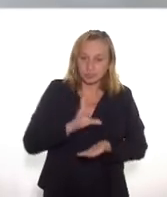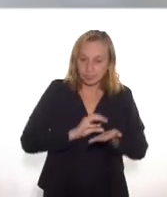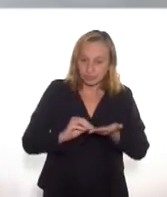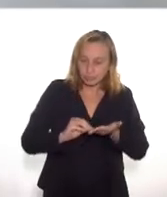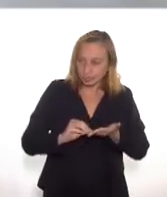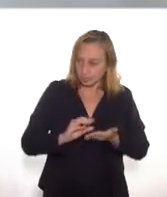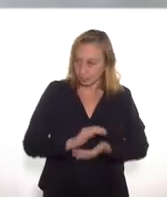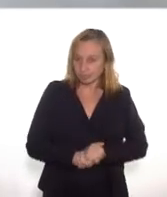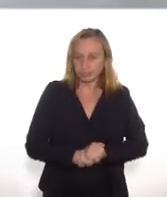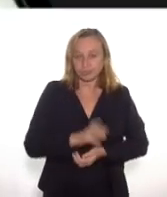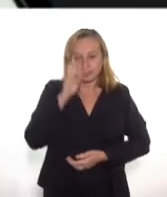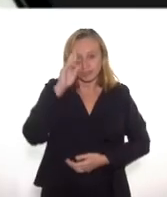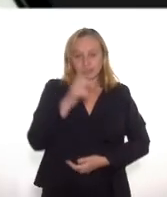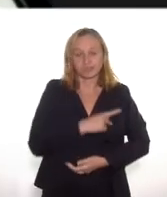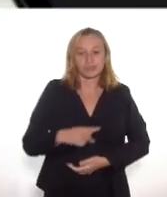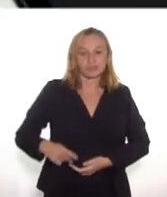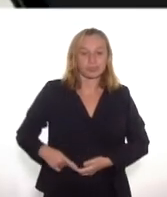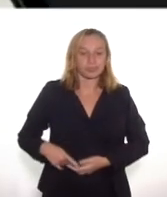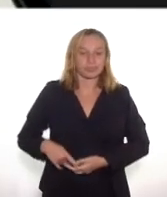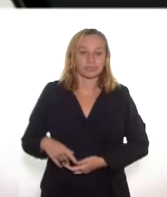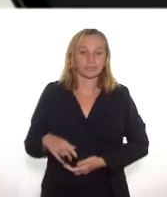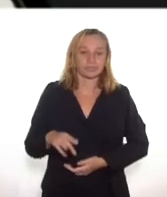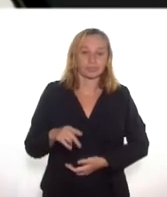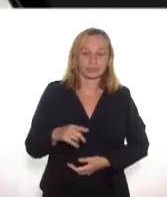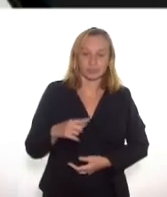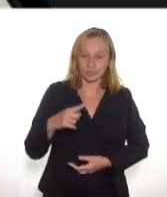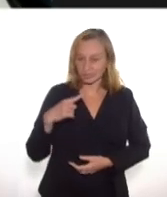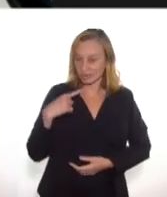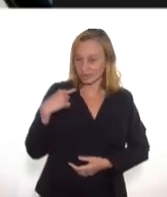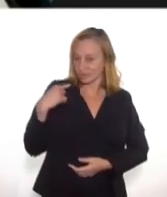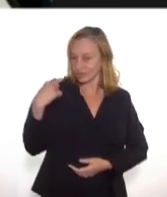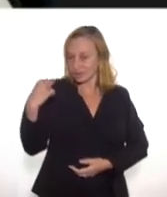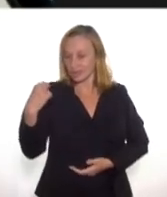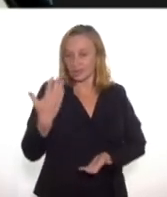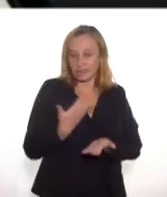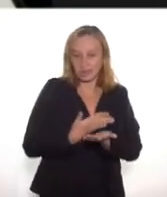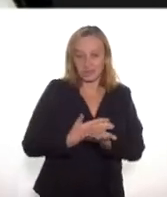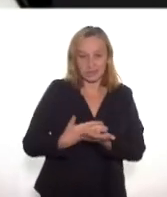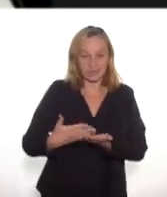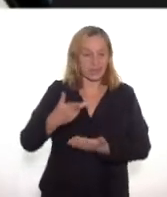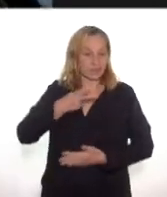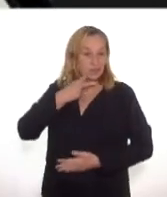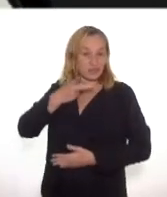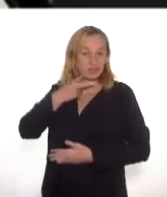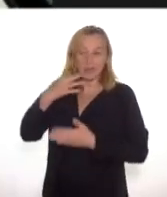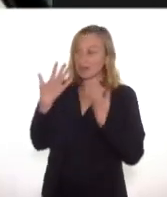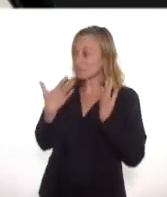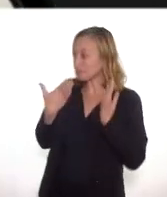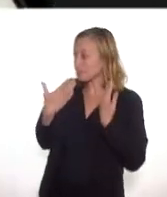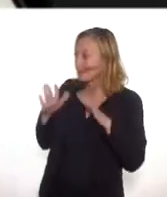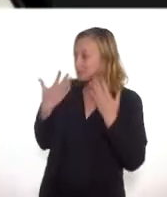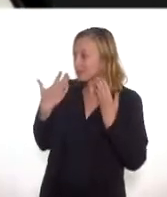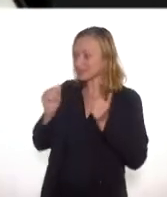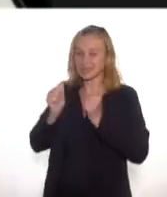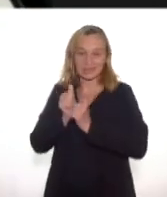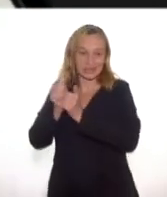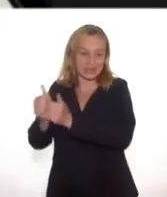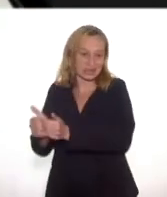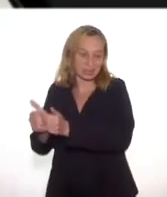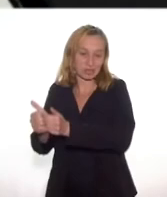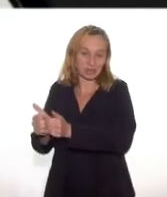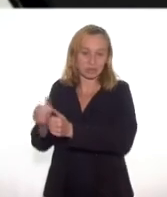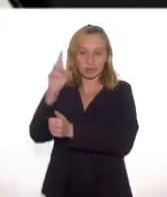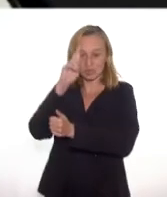Porque... Presidente, mesmo sendo preterido, eu vou iniciar minha fala elogiando o encaminhamento do